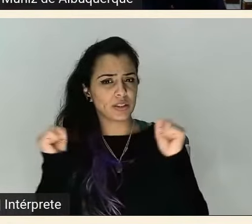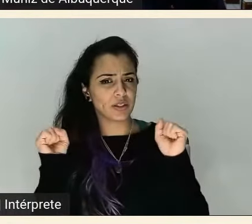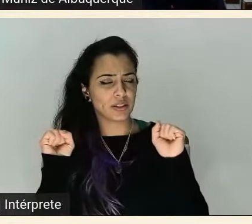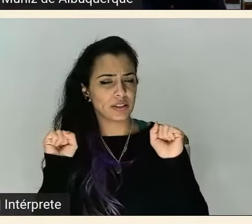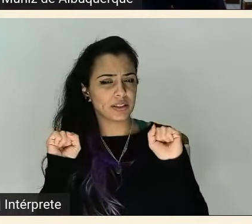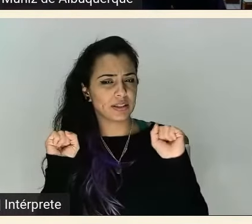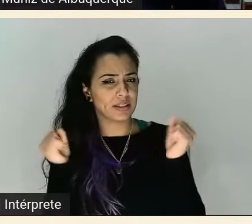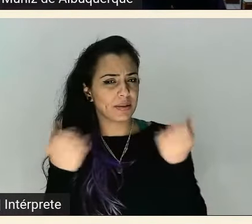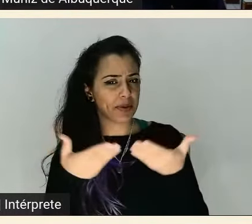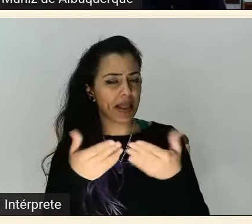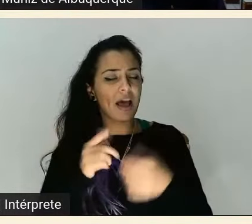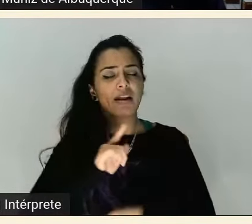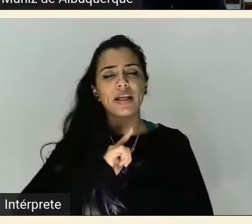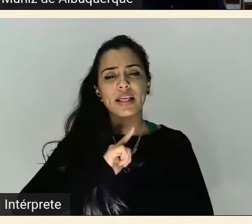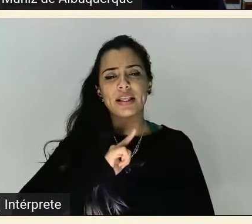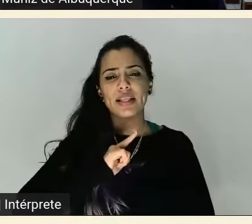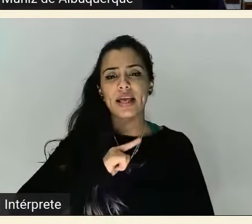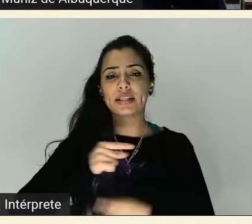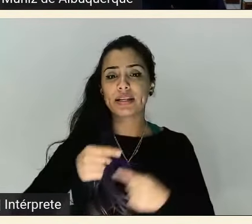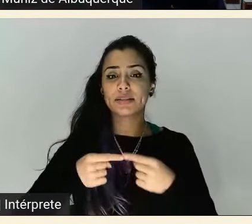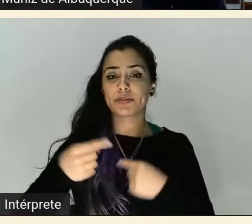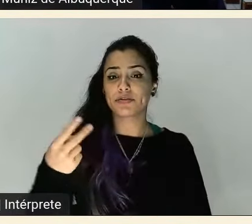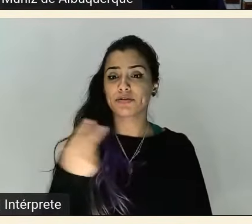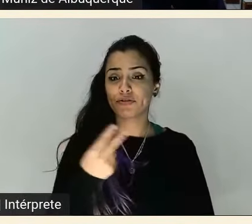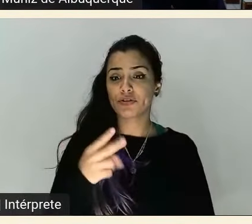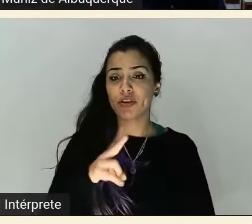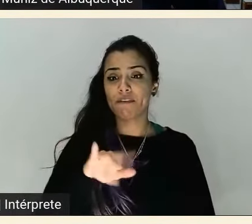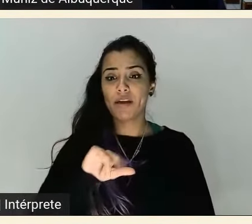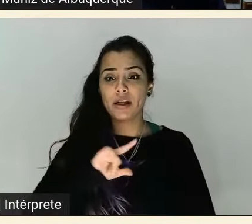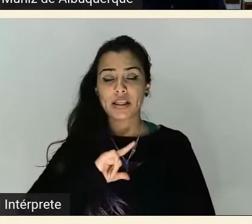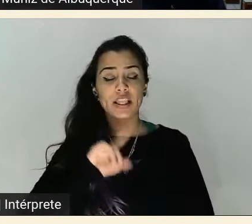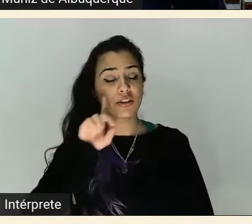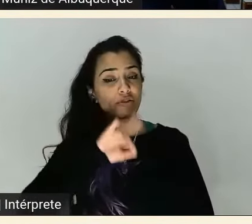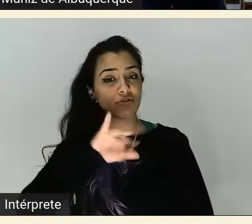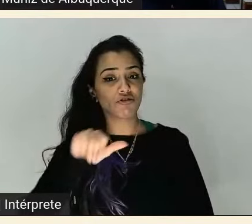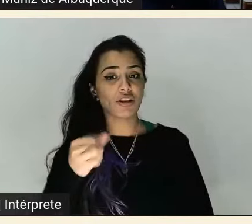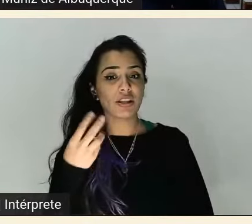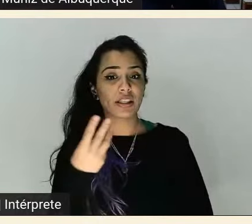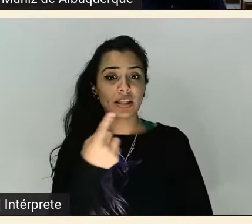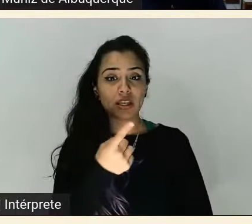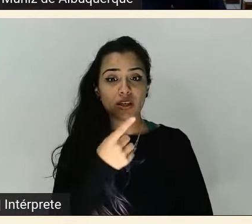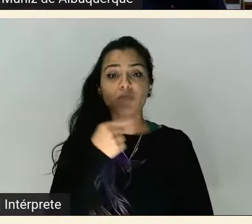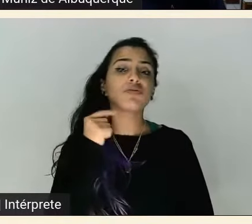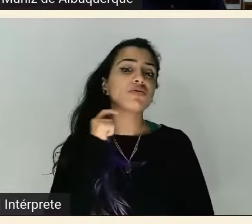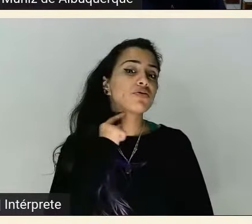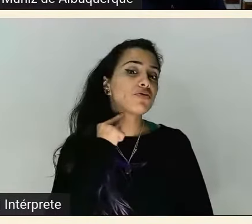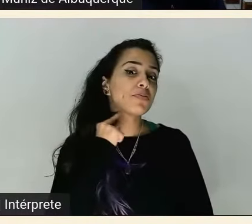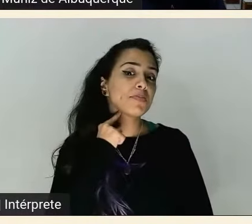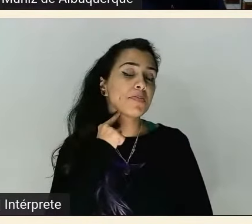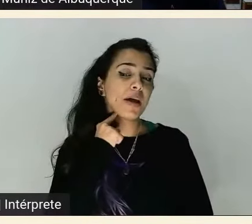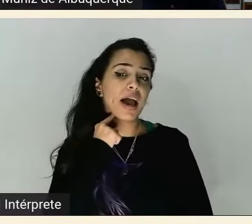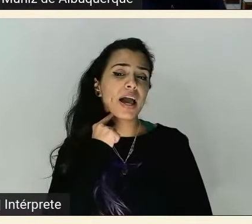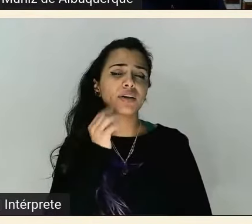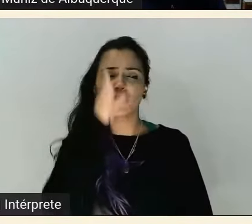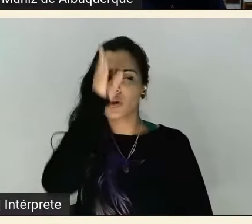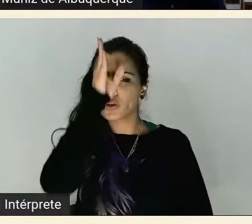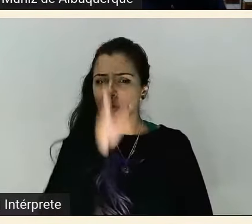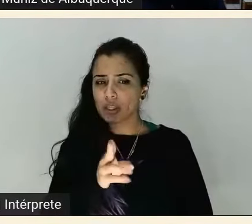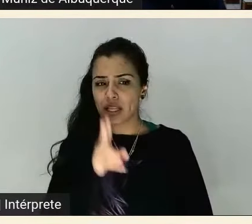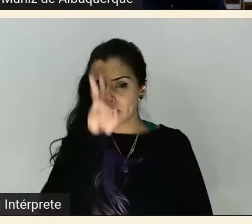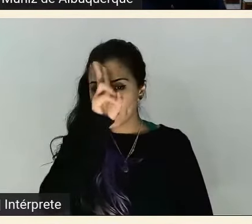em torno da semana de 22, que vai acontecer no dia 31 de maio, também uma segunda-feira, sempre acontece às segundas-feiras esse